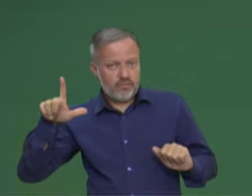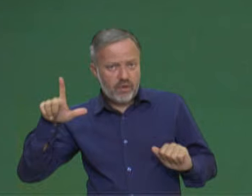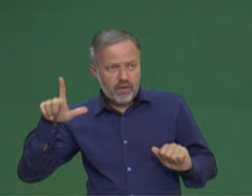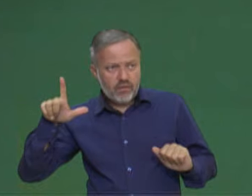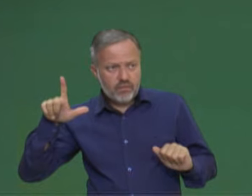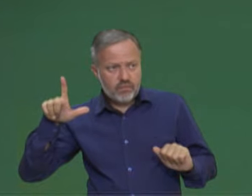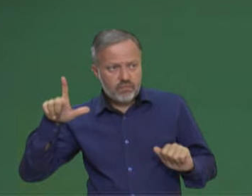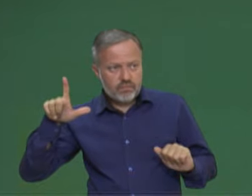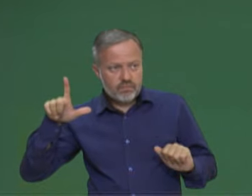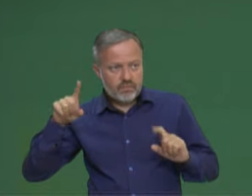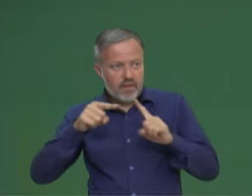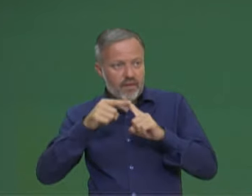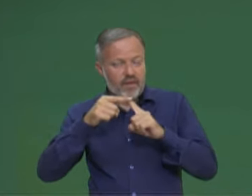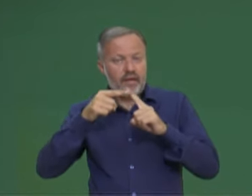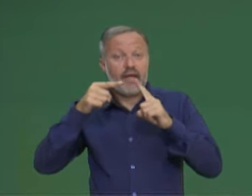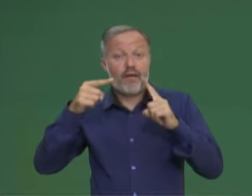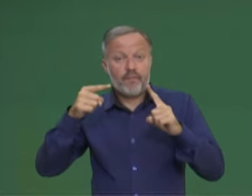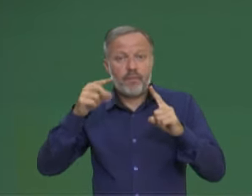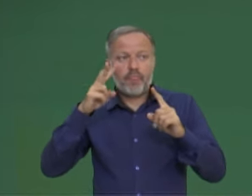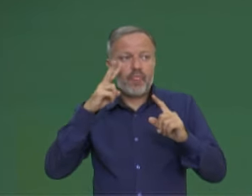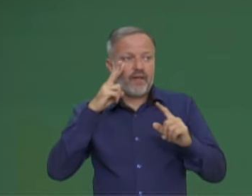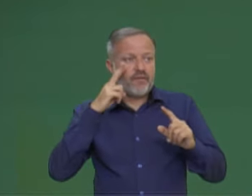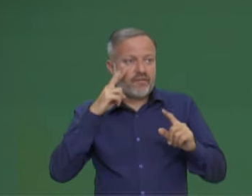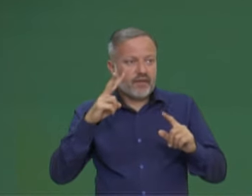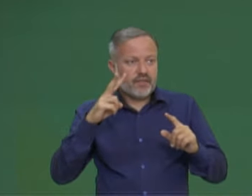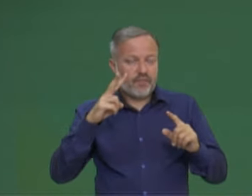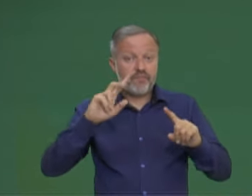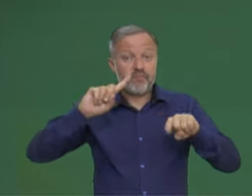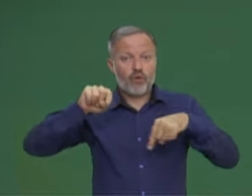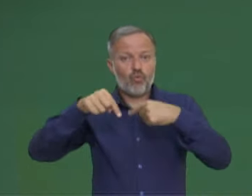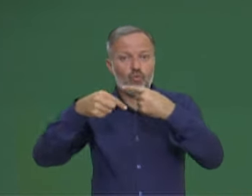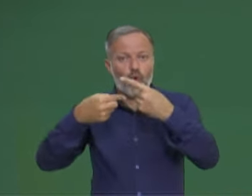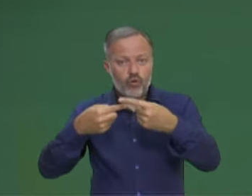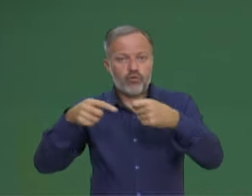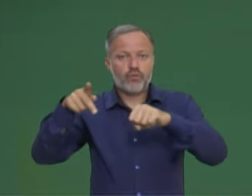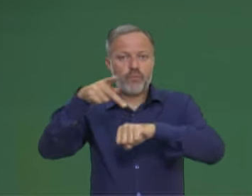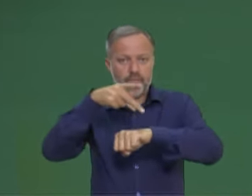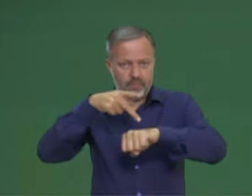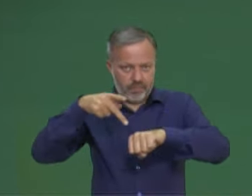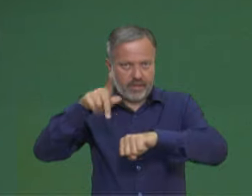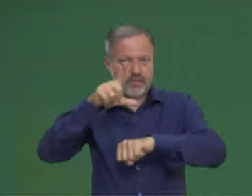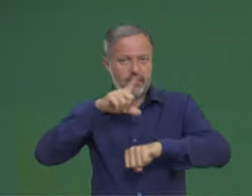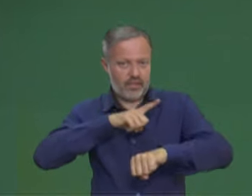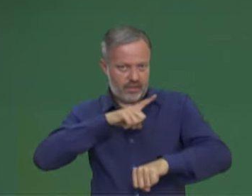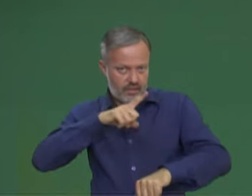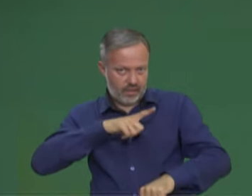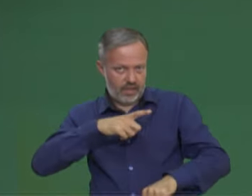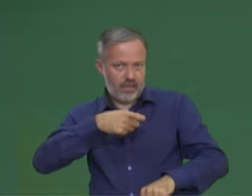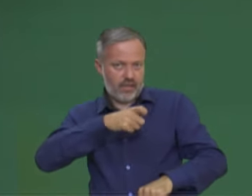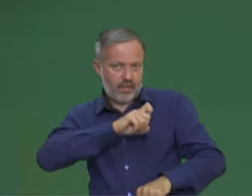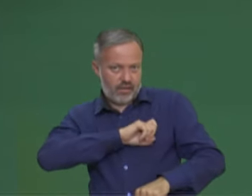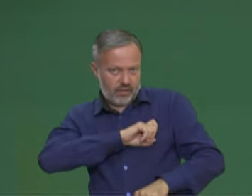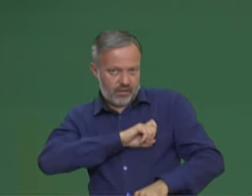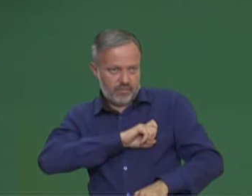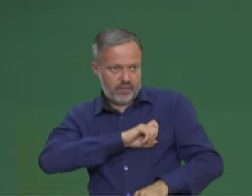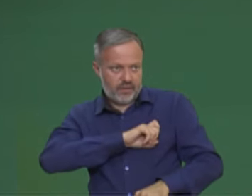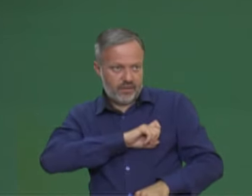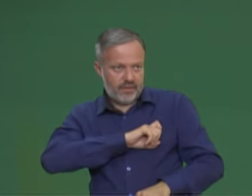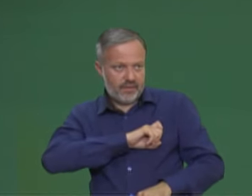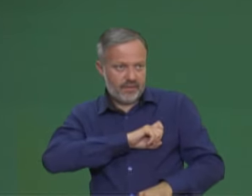Agora, em Hispanoamérica, ou seja, nos países que têm o espanhol como idioma oficial, esse